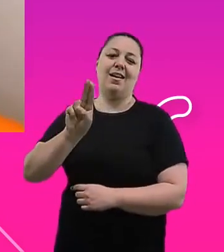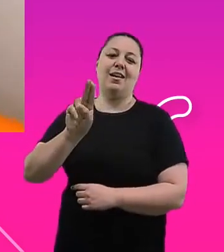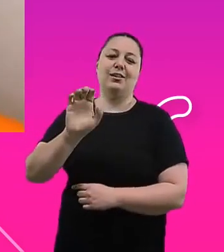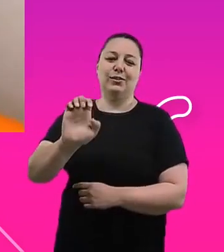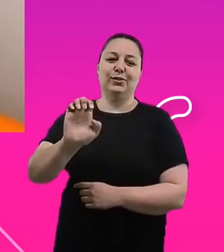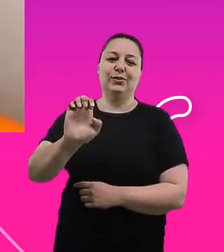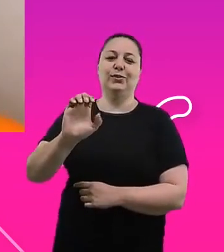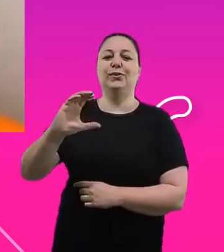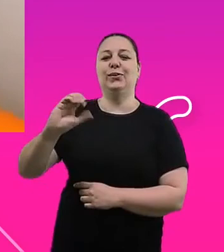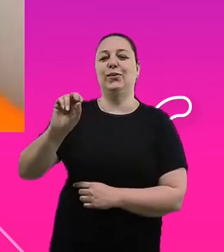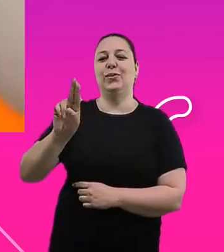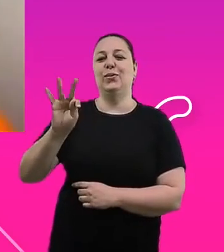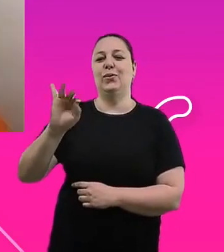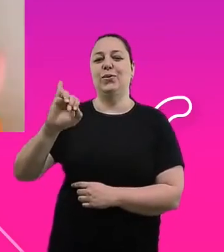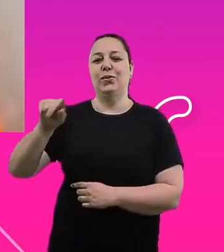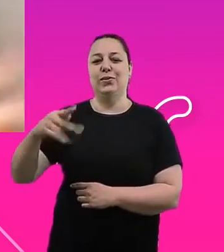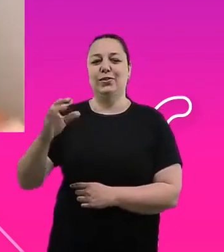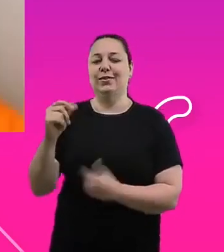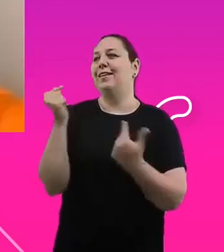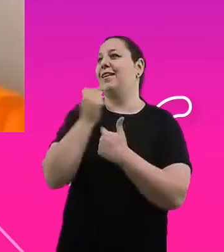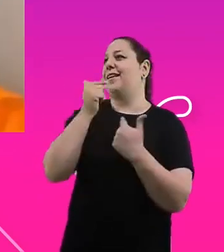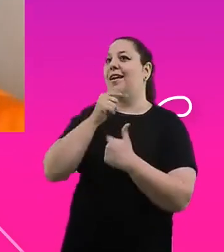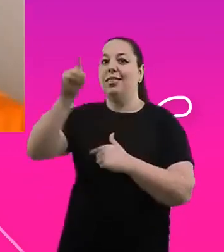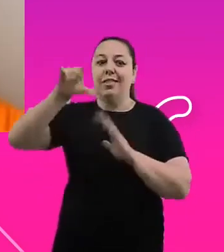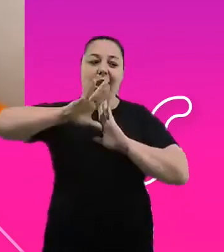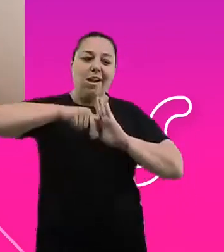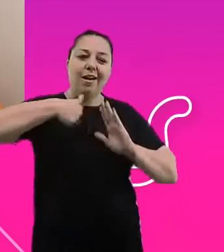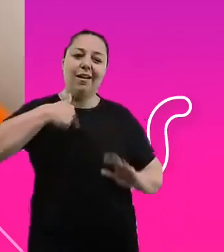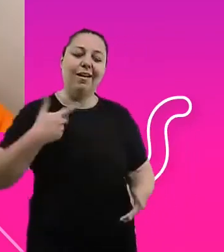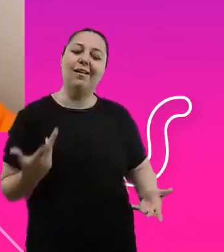Pô, você roubou a minha, é isso?